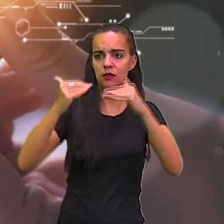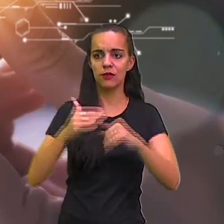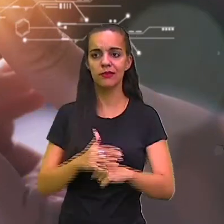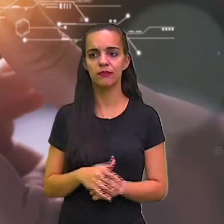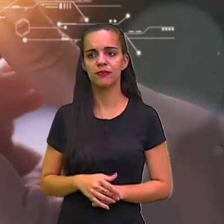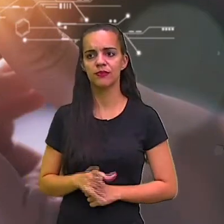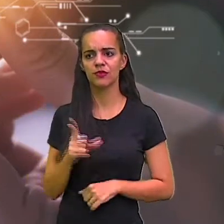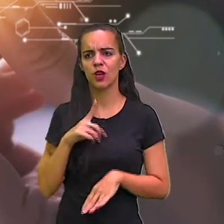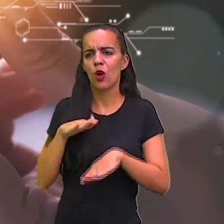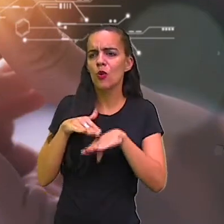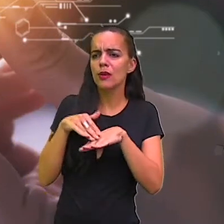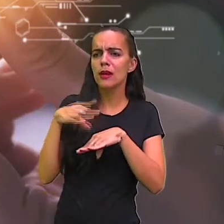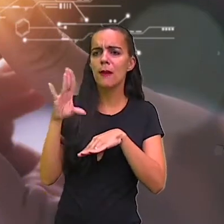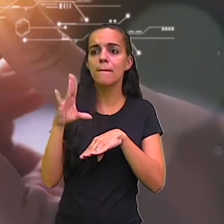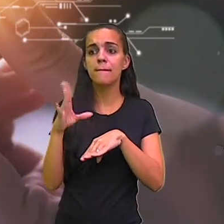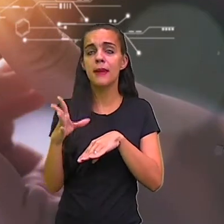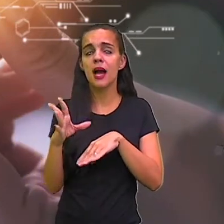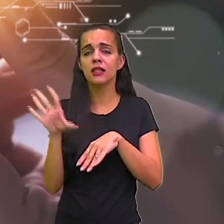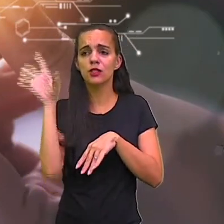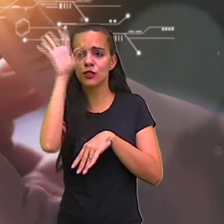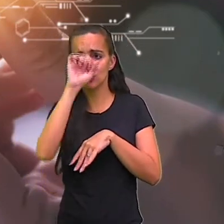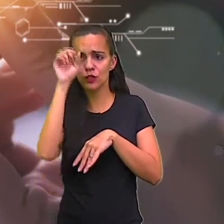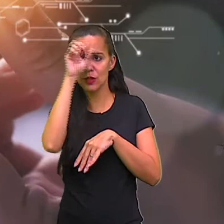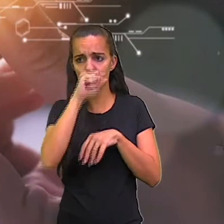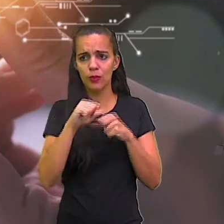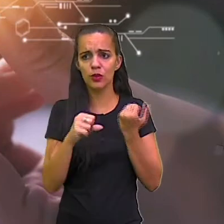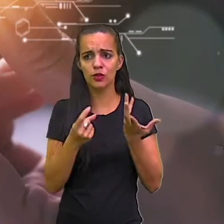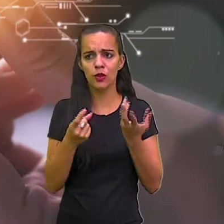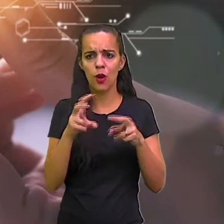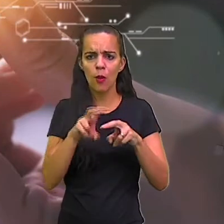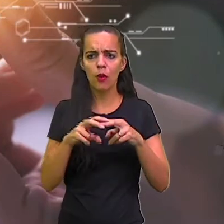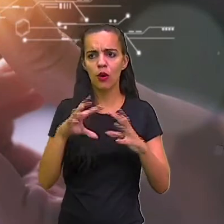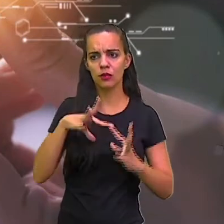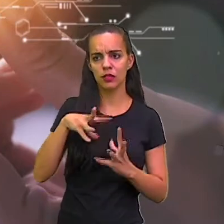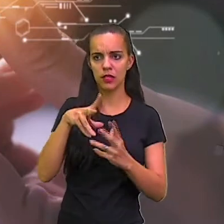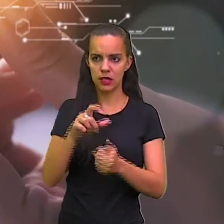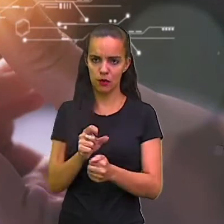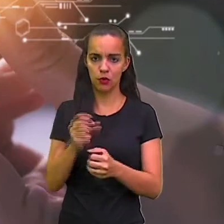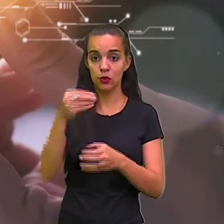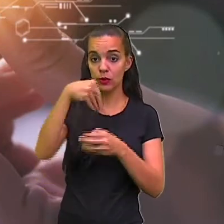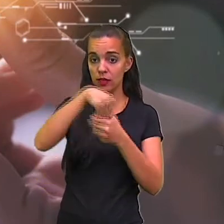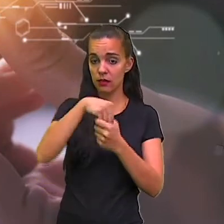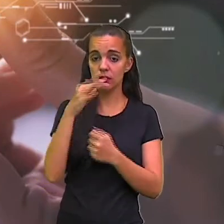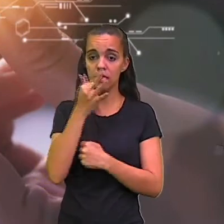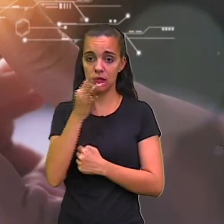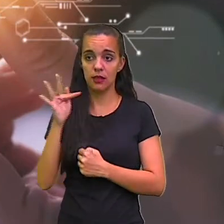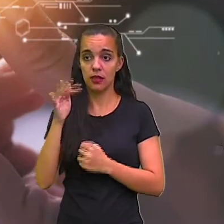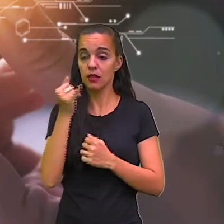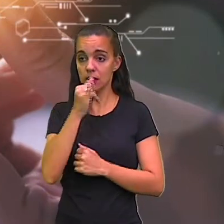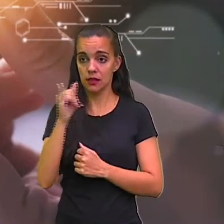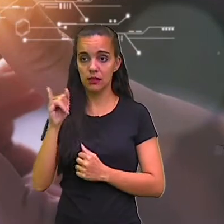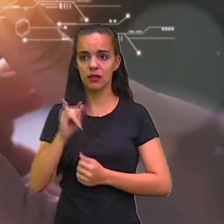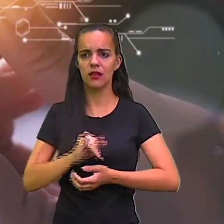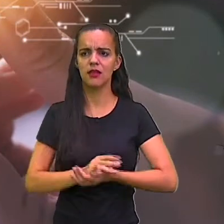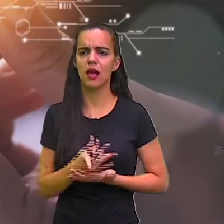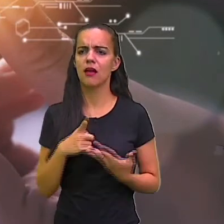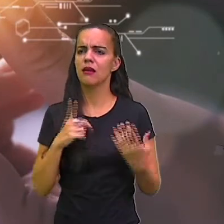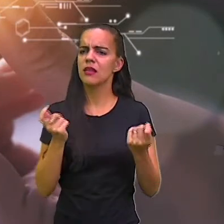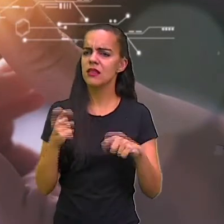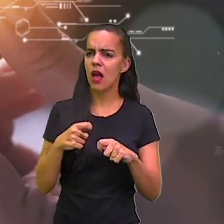que mais a gente pode aprender sobre esse mundo da eletricidade para